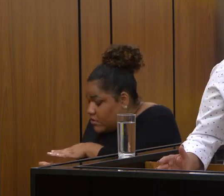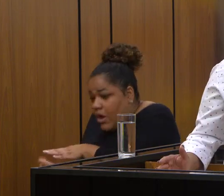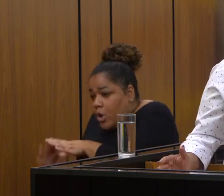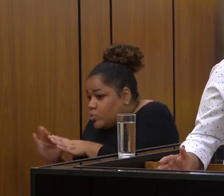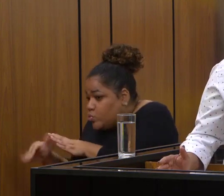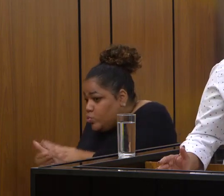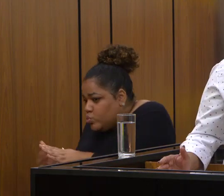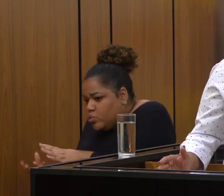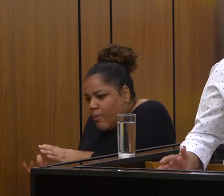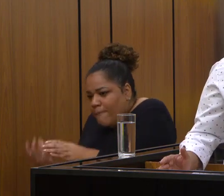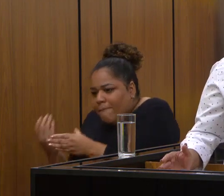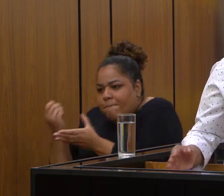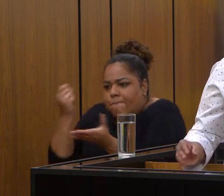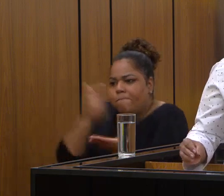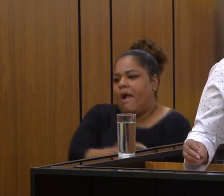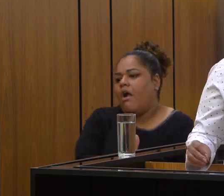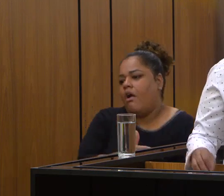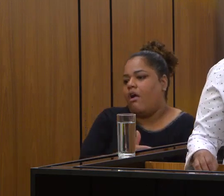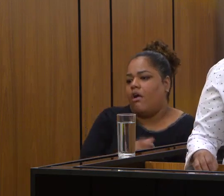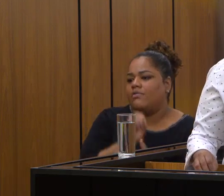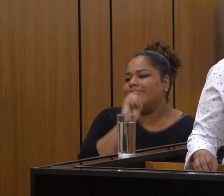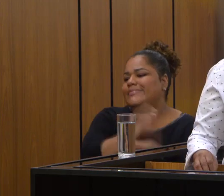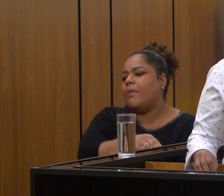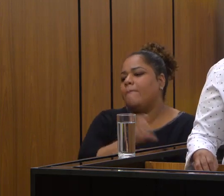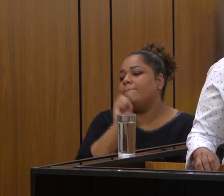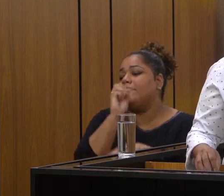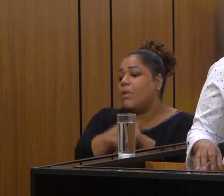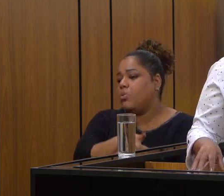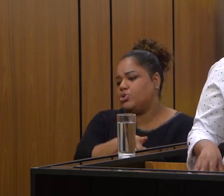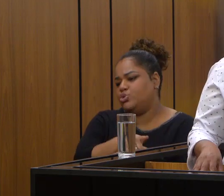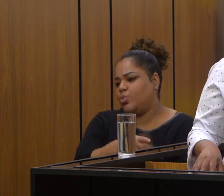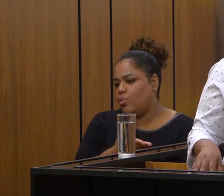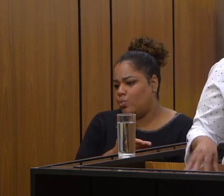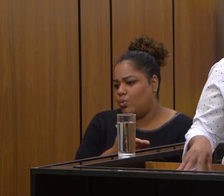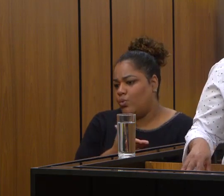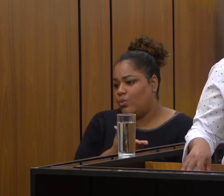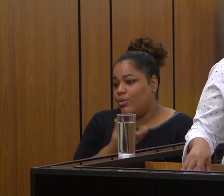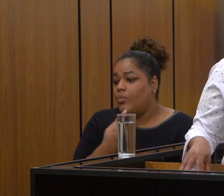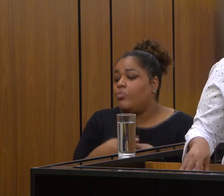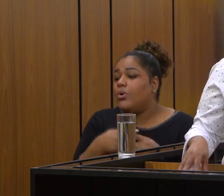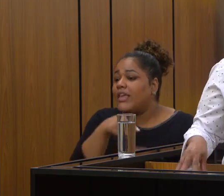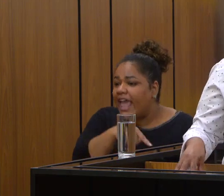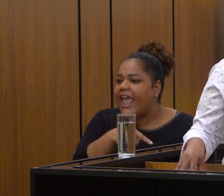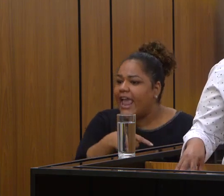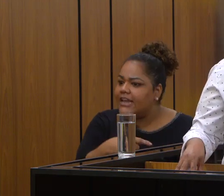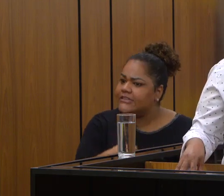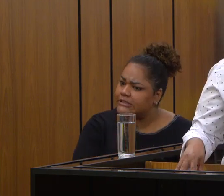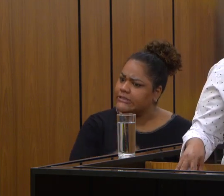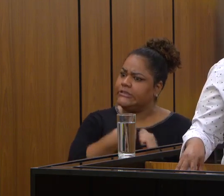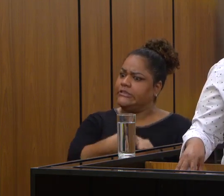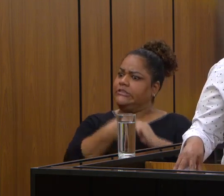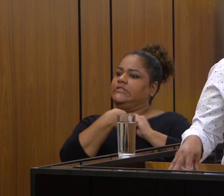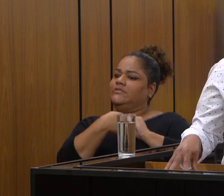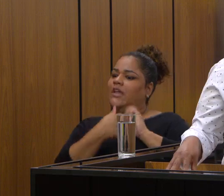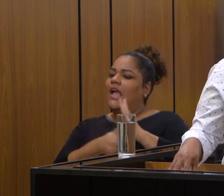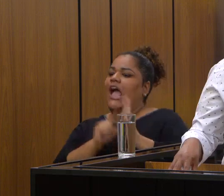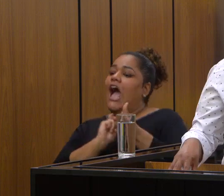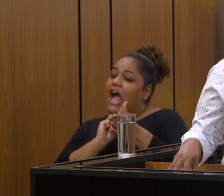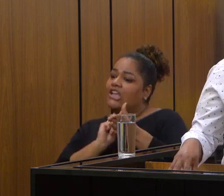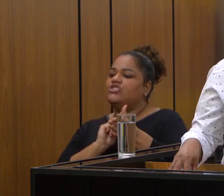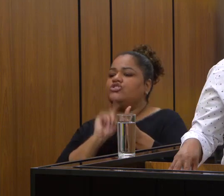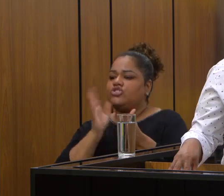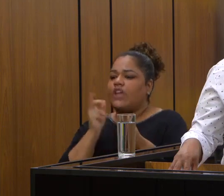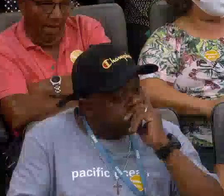arcata porque eles obrigavam as pessoas a pagar antes de